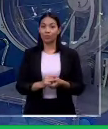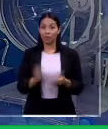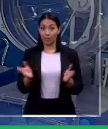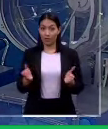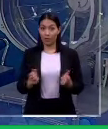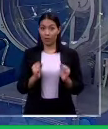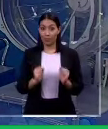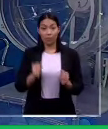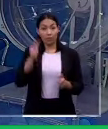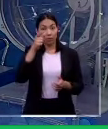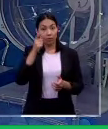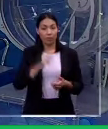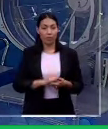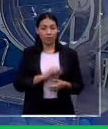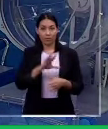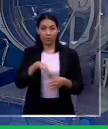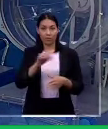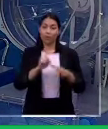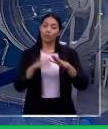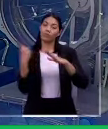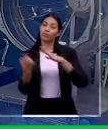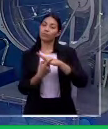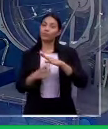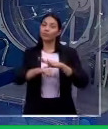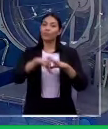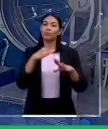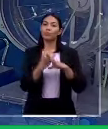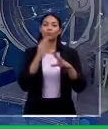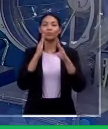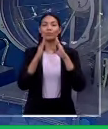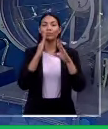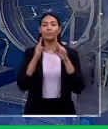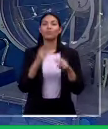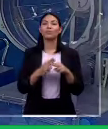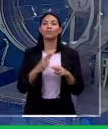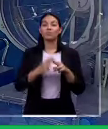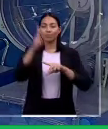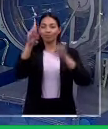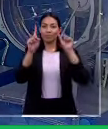os demais sorteios das loterias Caixa online através do Facebook e YouTube da